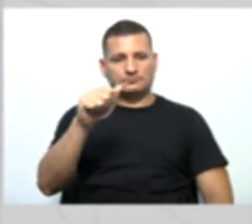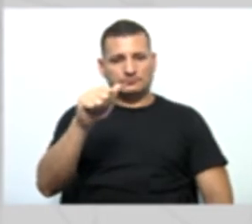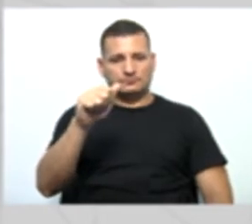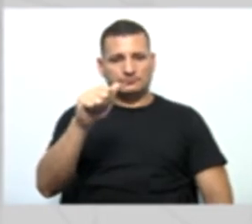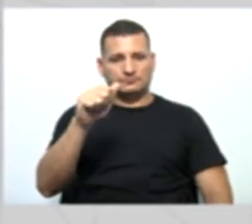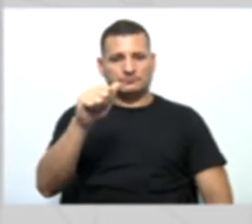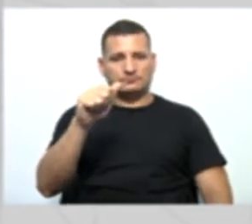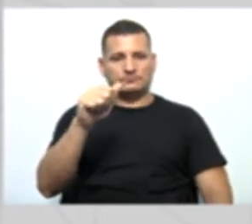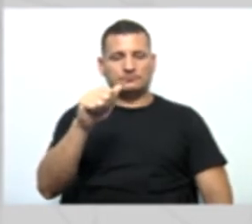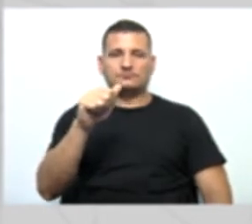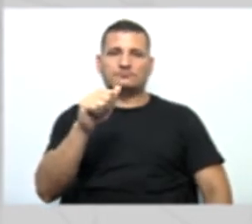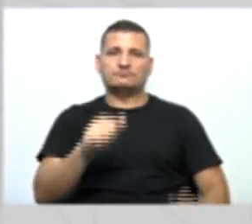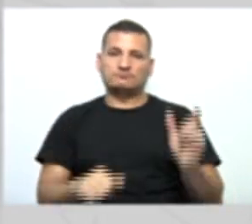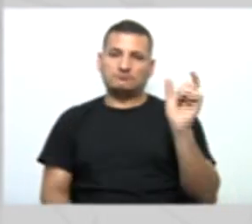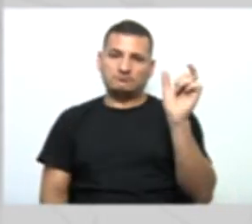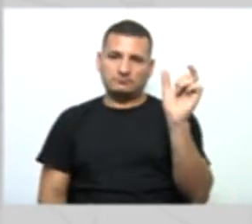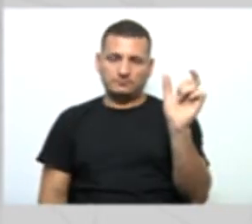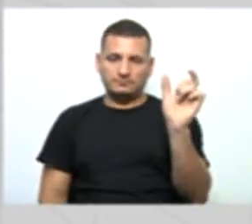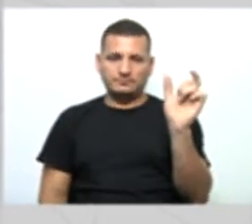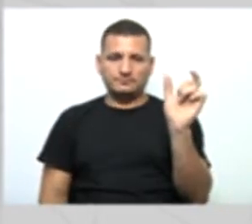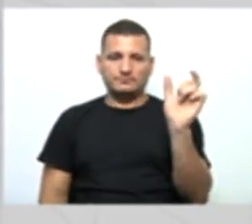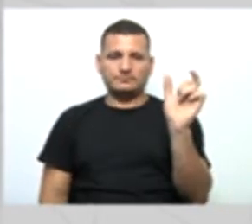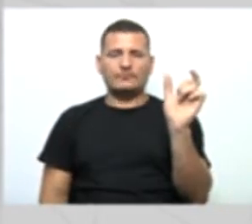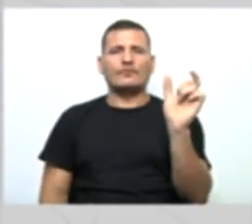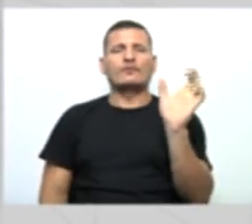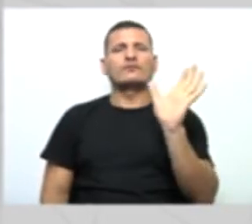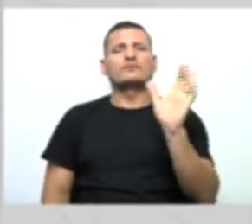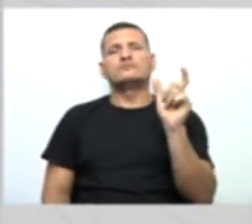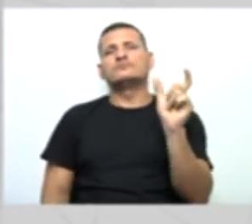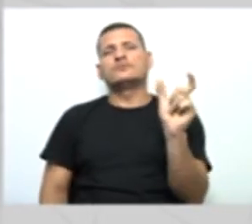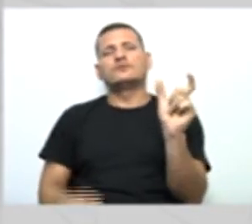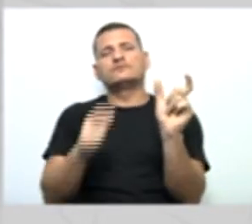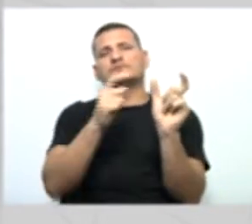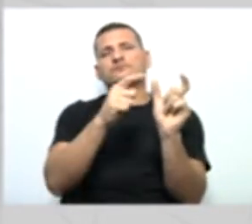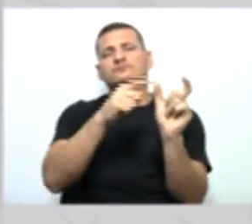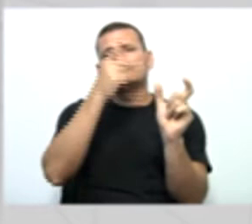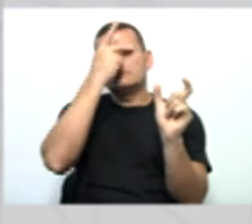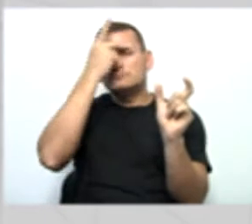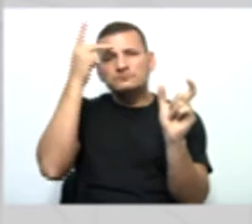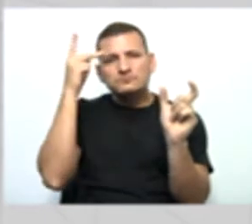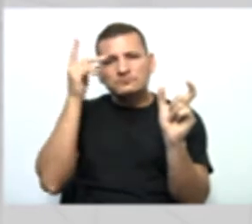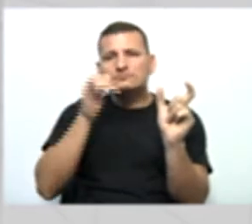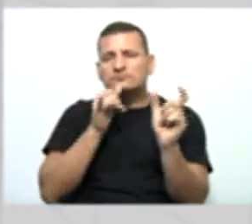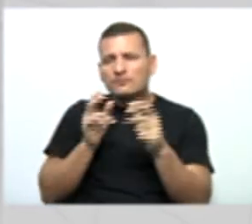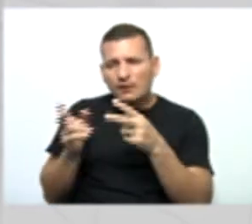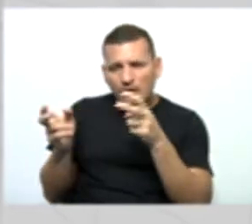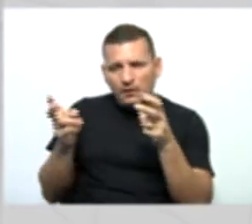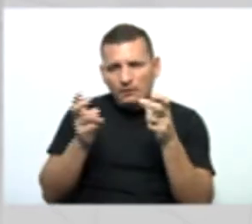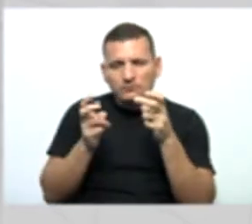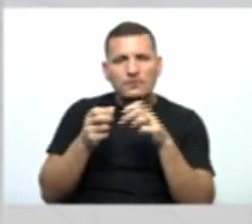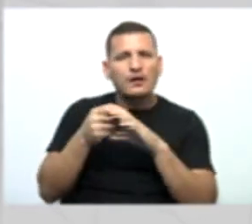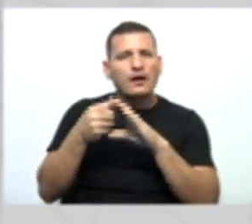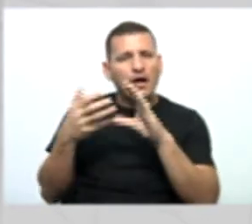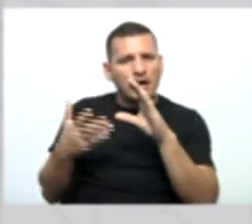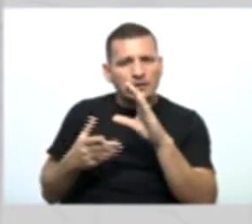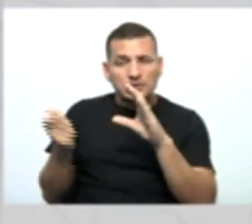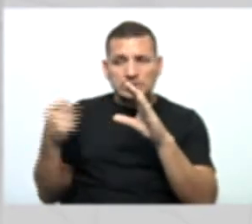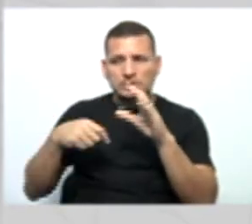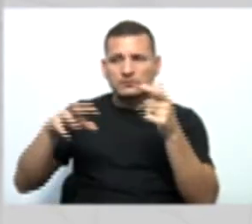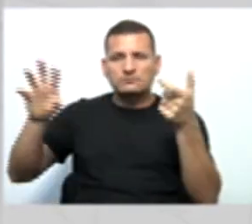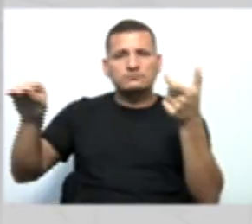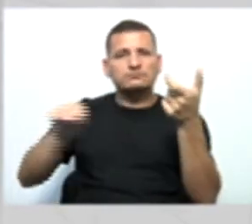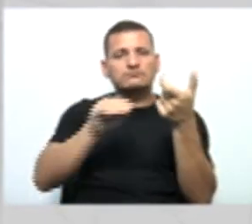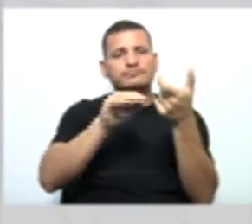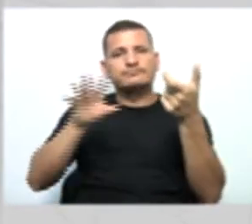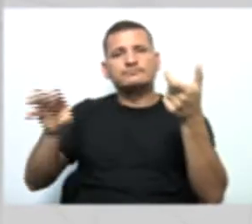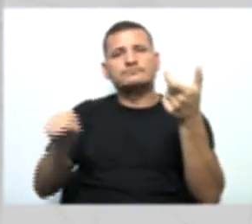Então, o nome da minha classe é pessoa. Quais as características que uma pessoa tem no mundo real que eu posso extrair para adicionar